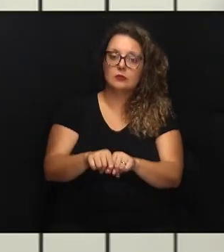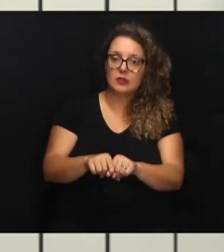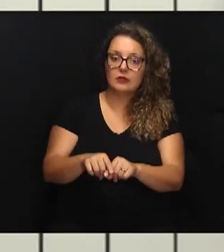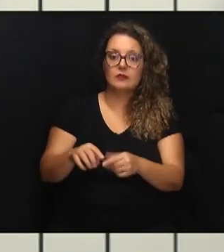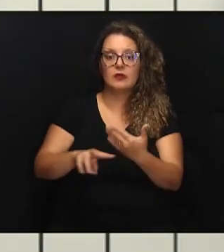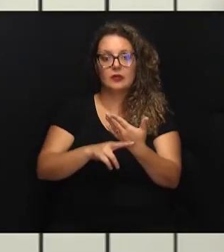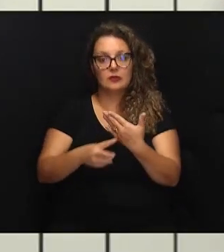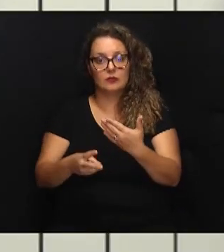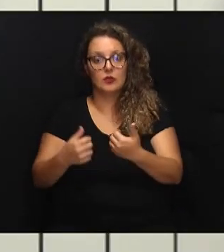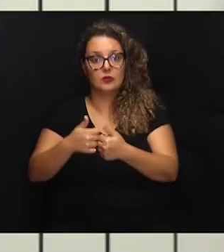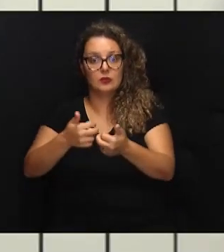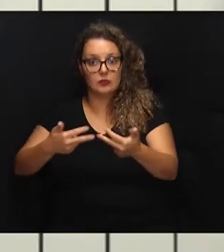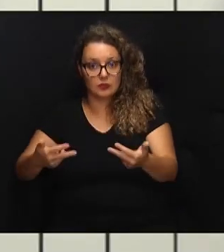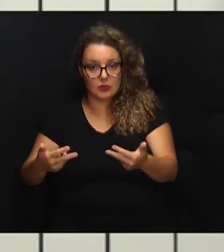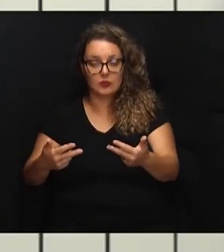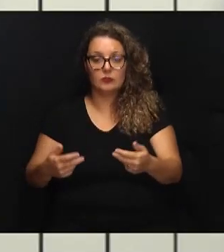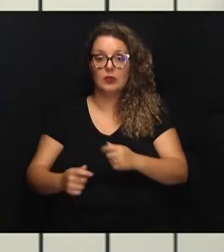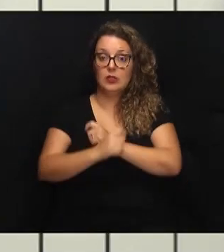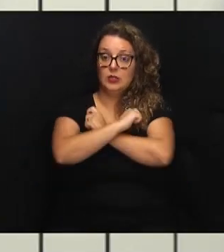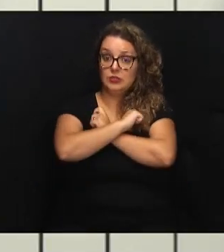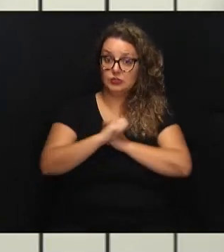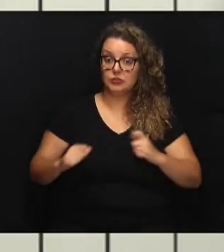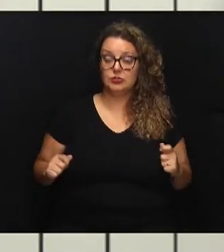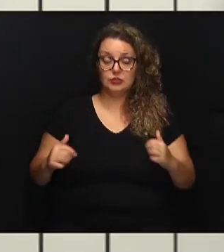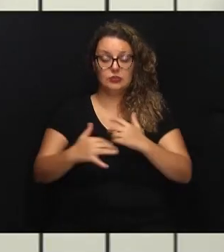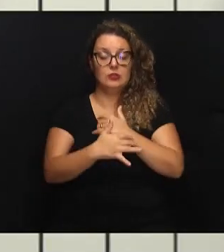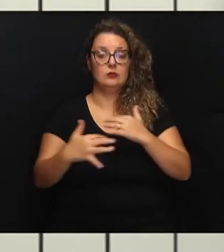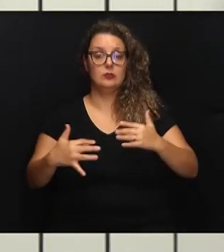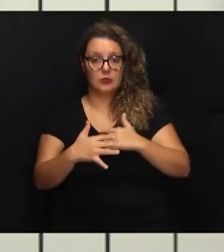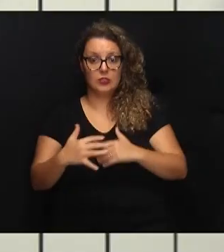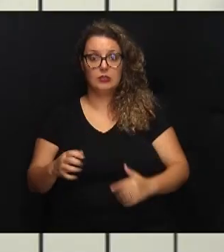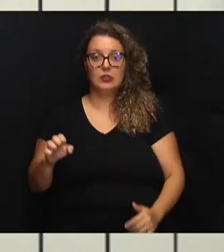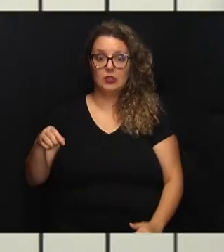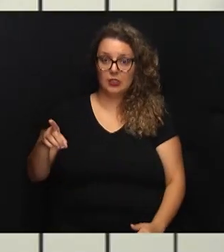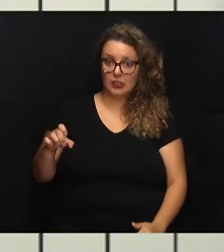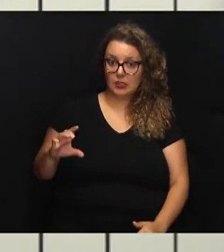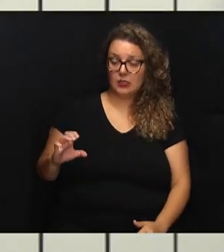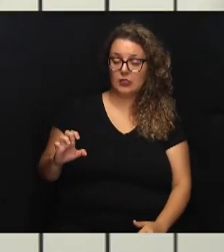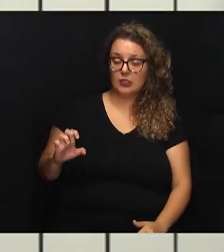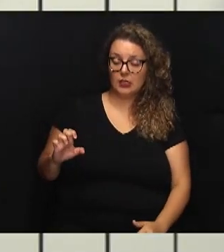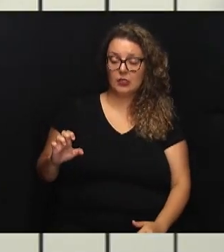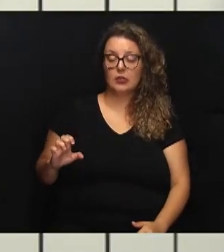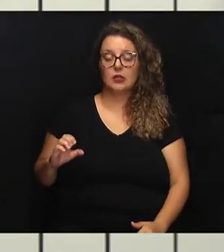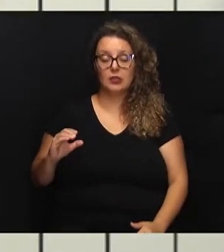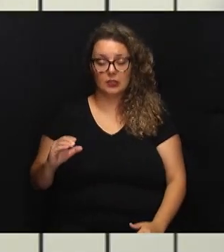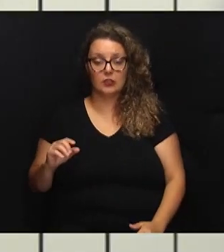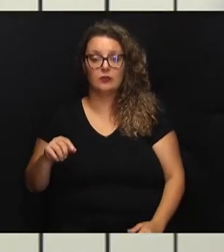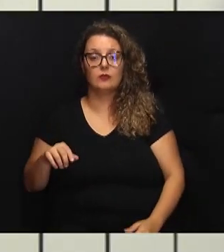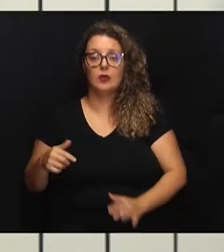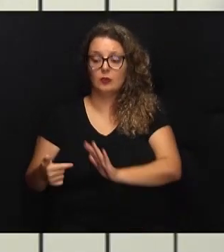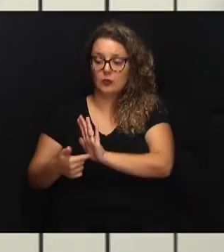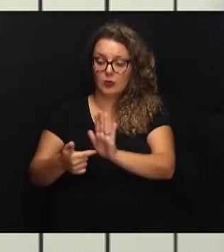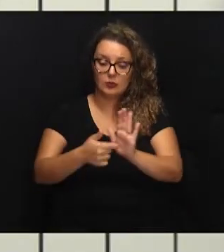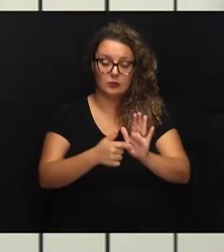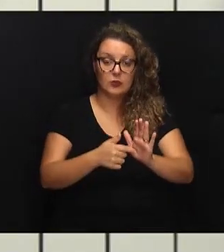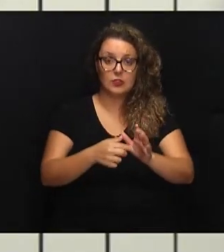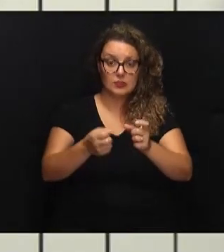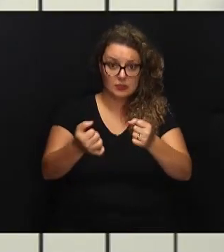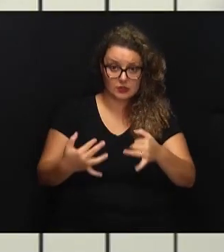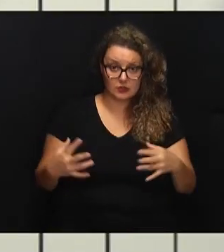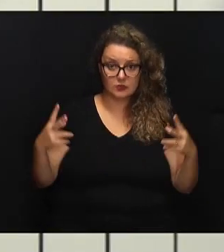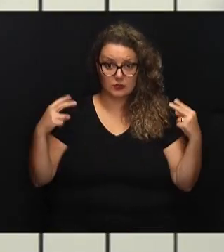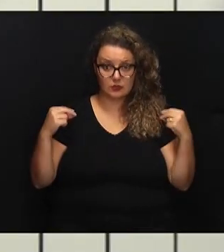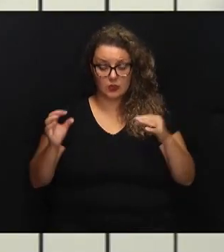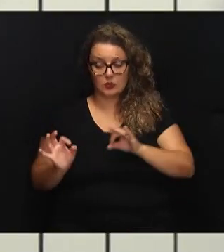urbano. Agentes de mobilidade urbana da INDEC vão sinalizar as interdições e orientar os condutores e